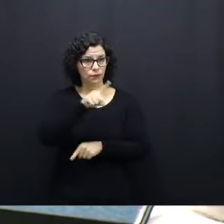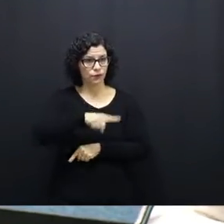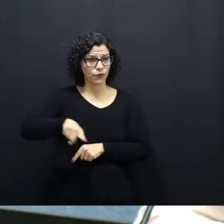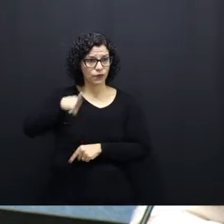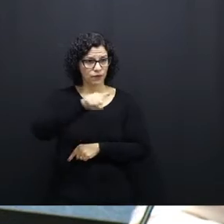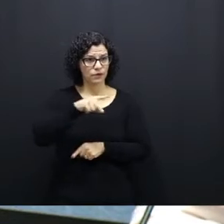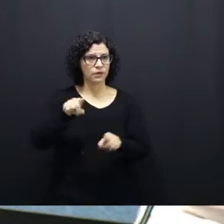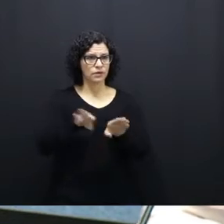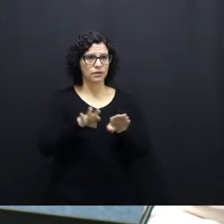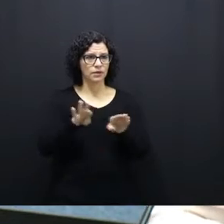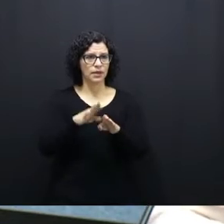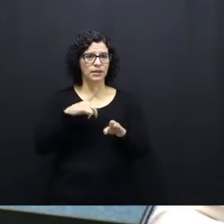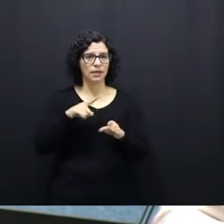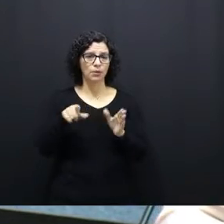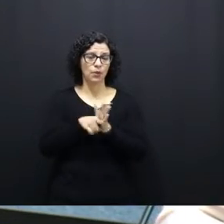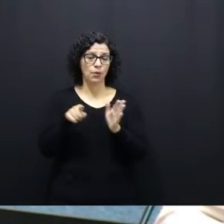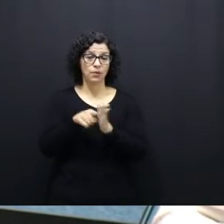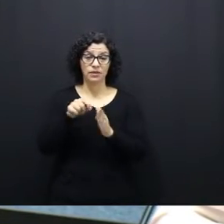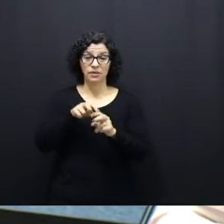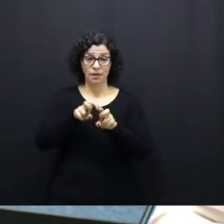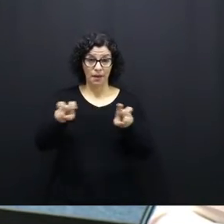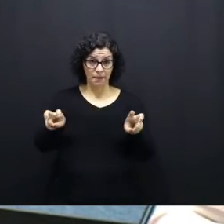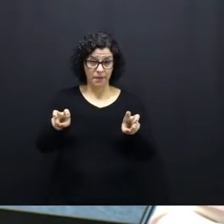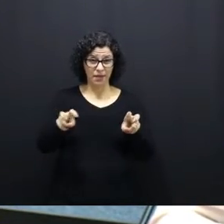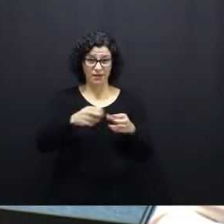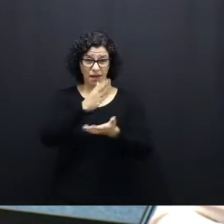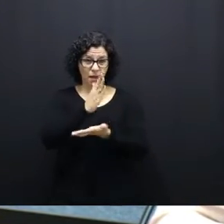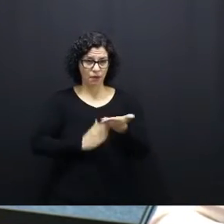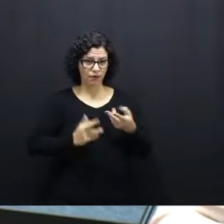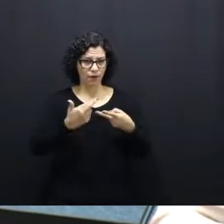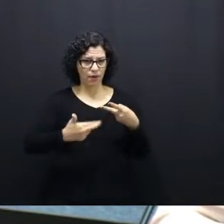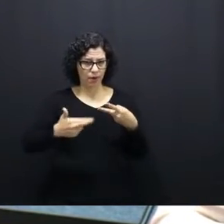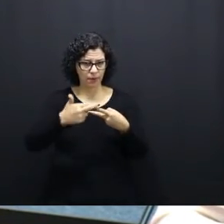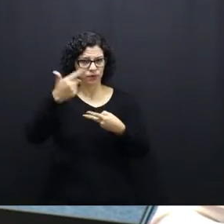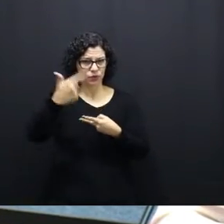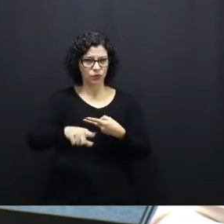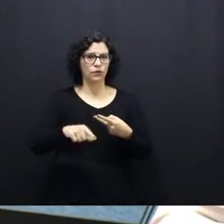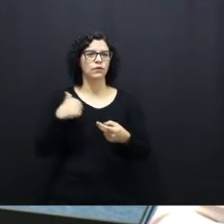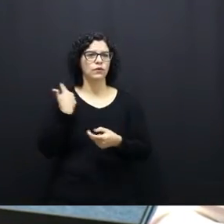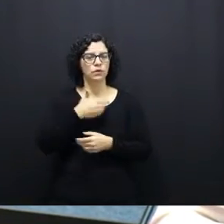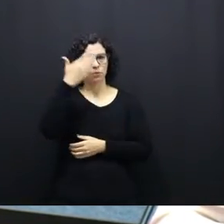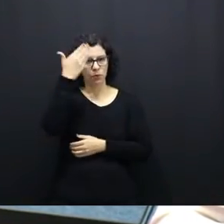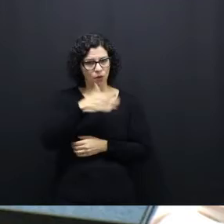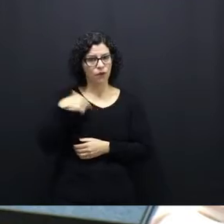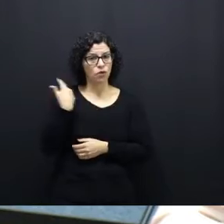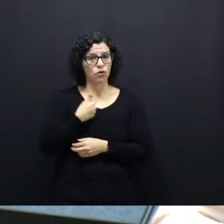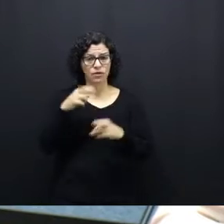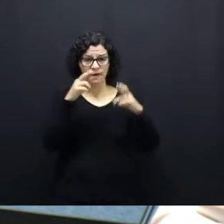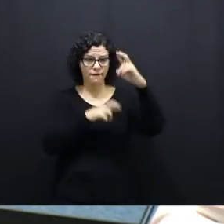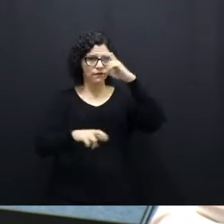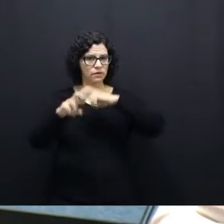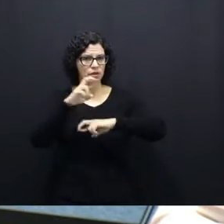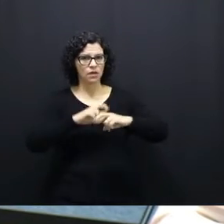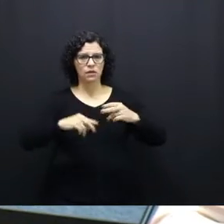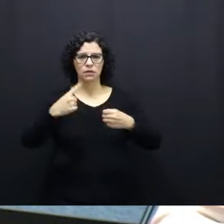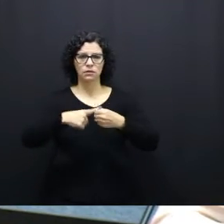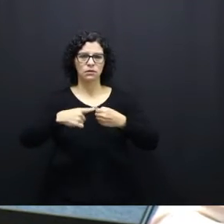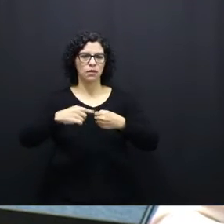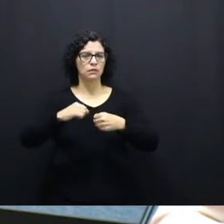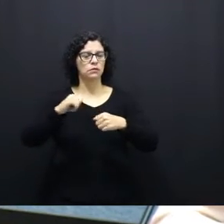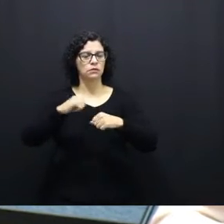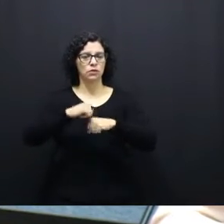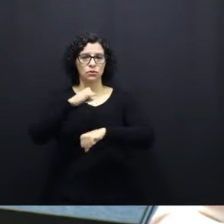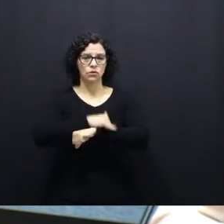mensagem venceu meu requerimento ficarei muito chateado Se mais uma vez aqui nos provar que não podemos estar usar em São José dos Pinhais